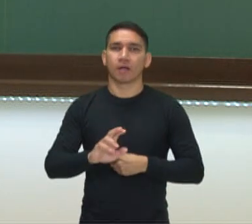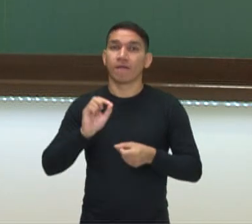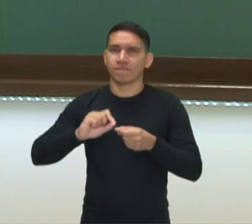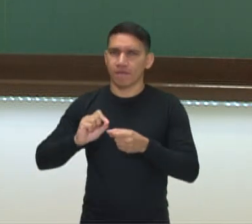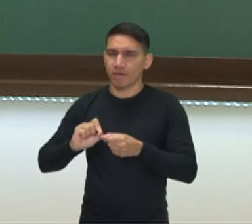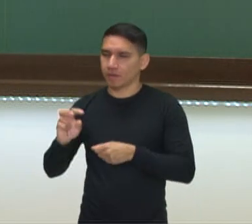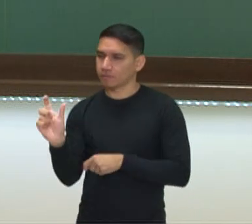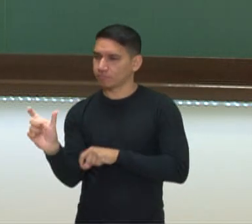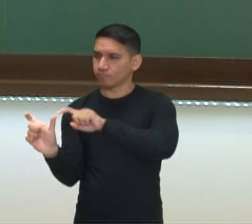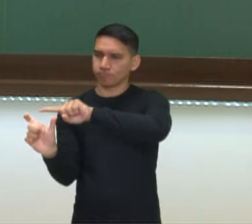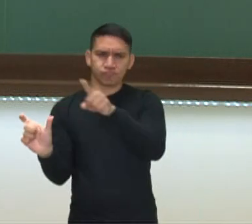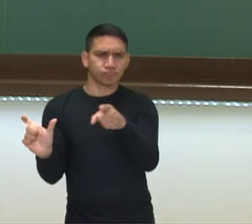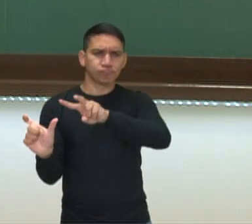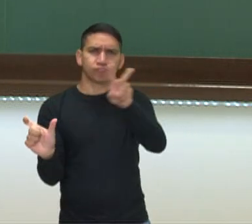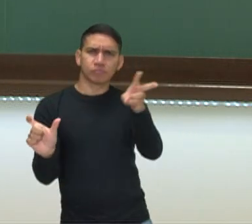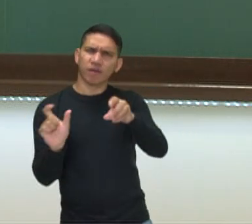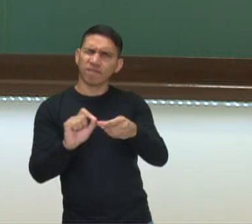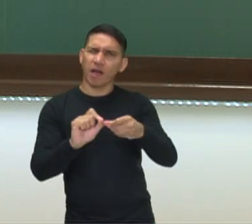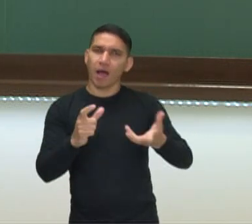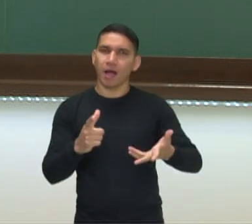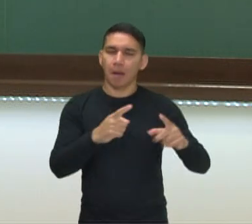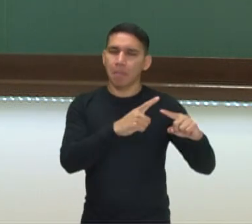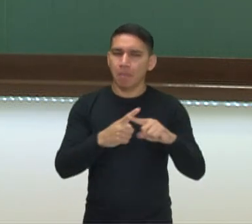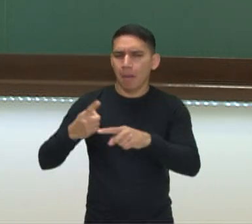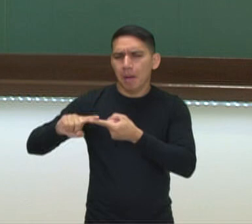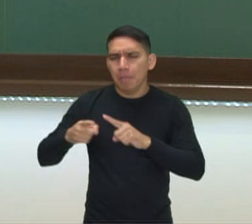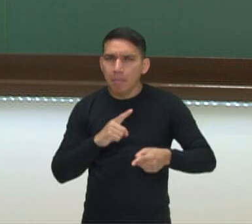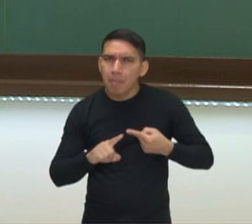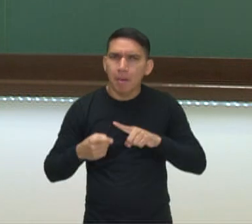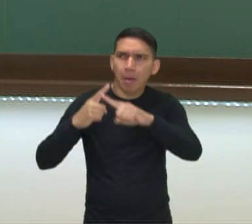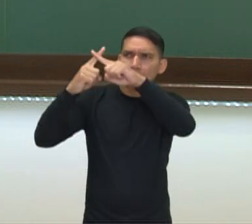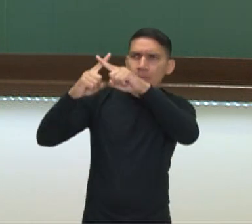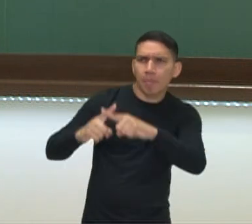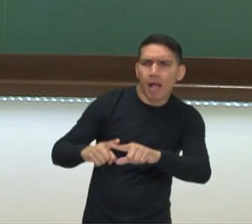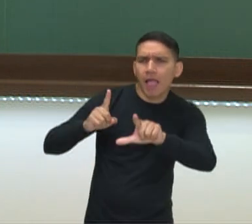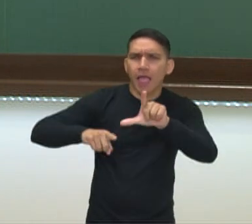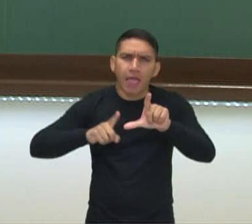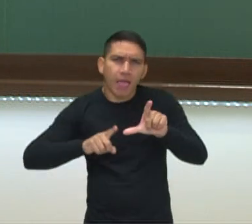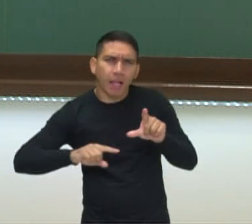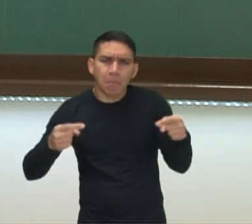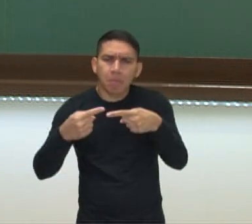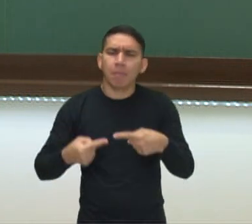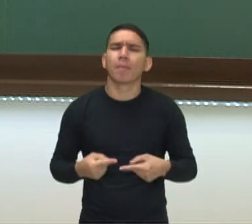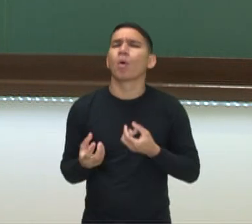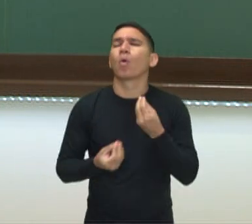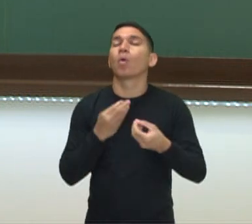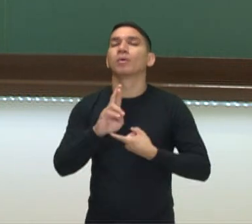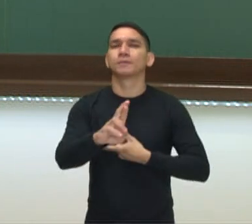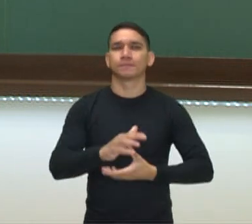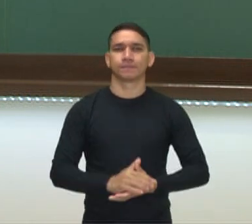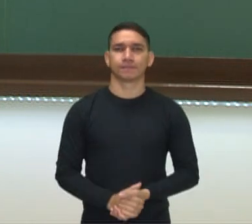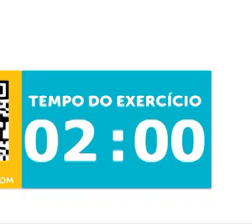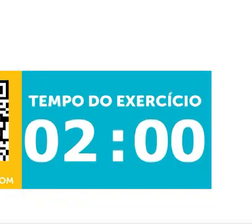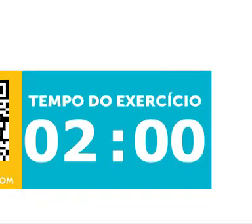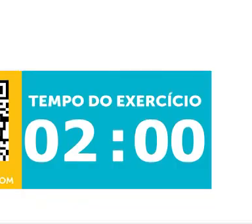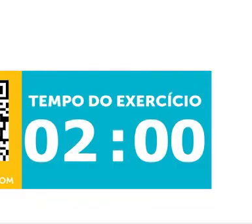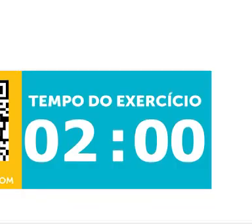distributiva, faça as flechinhas, calcule direitinho, tabuada, letra com letra e veja como é que dá a resposta.